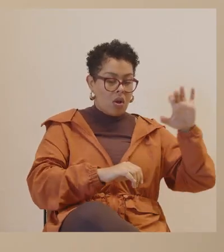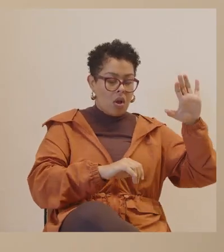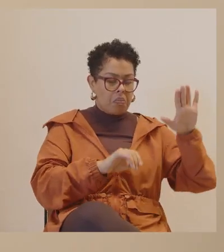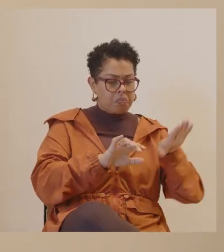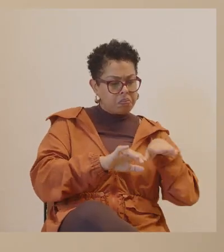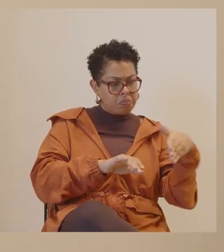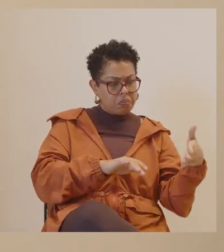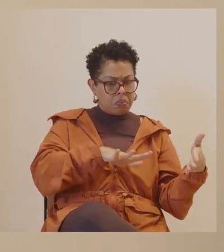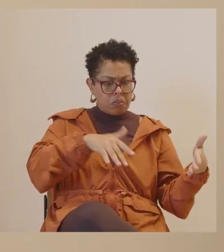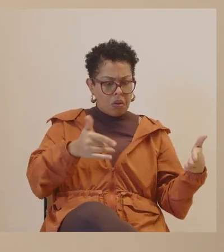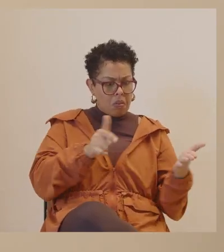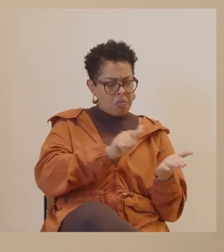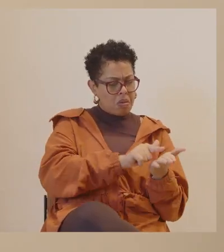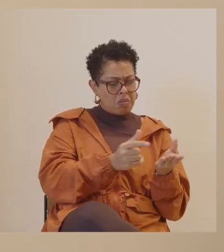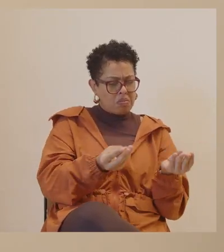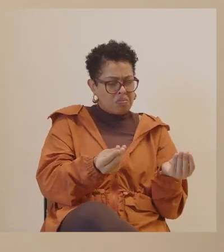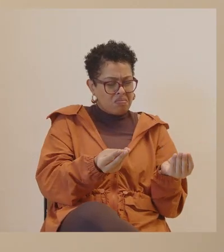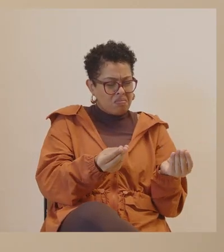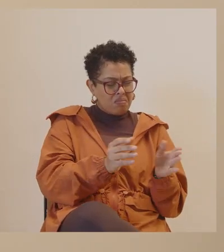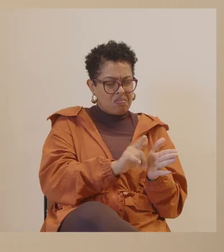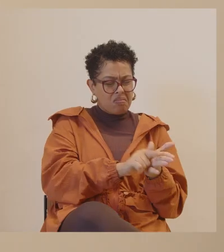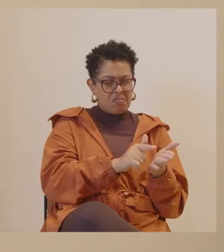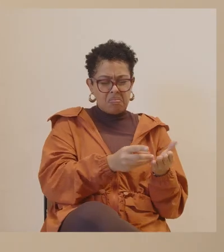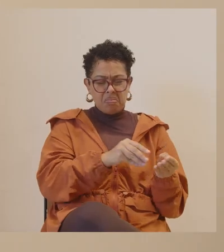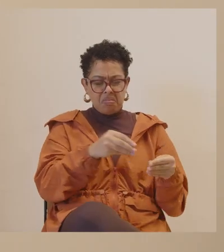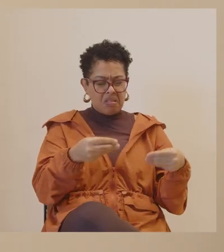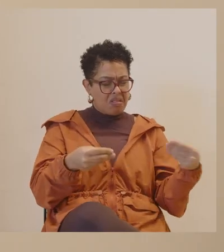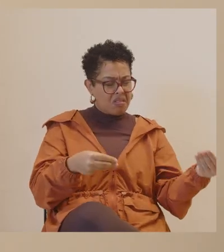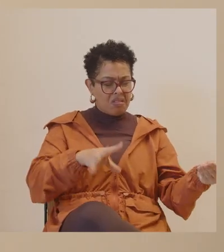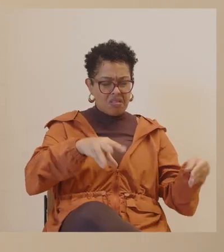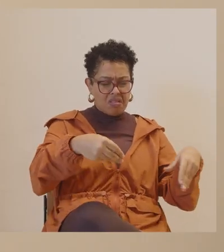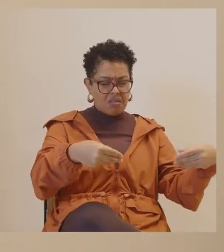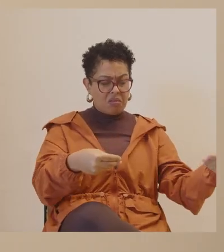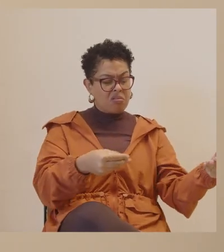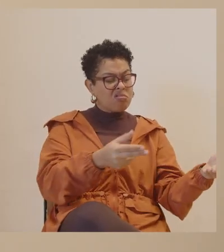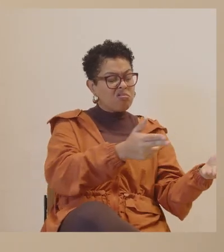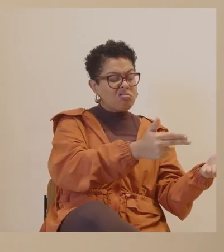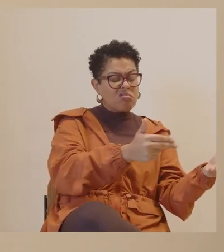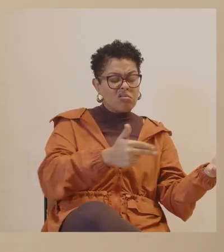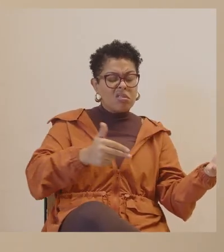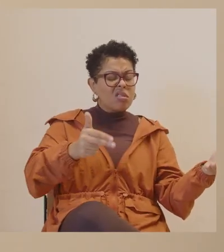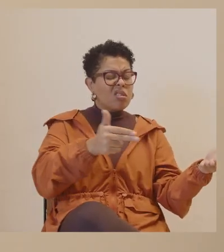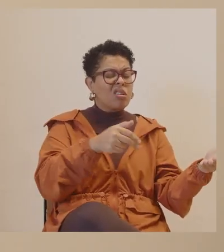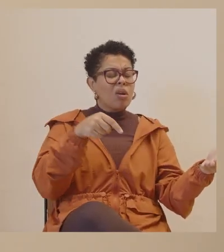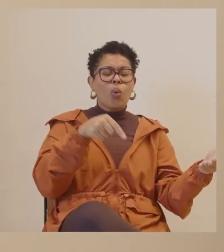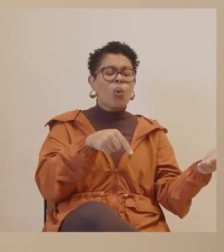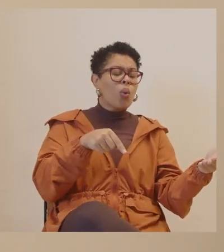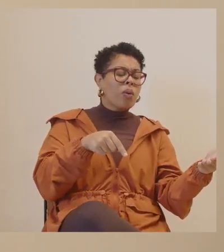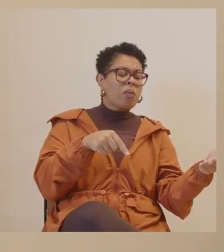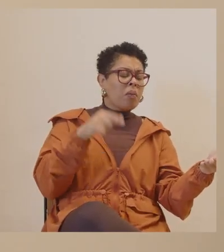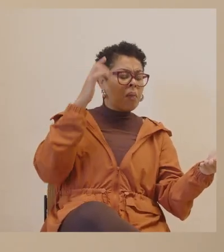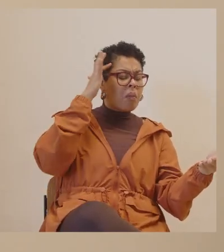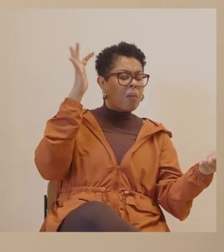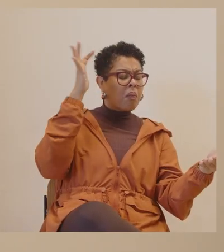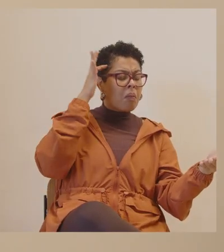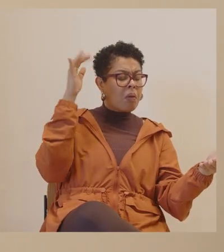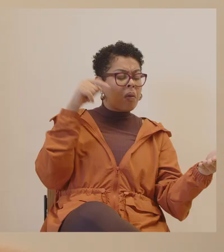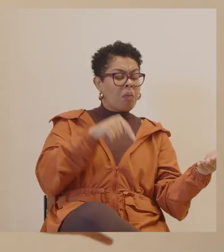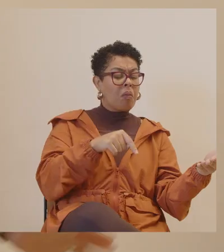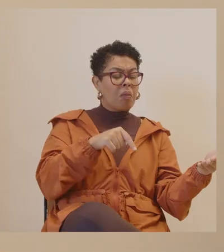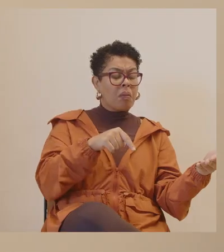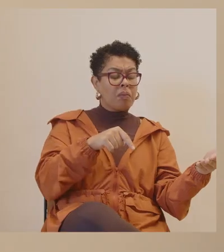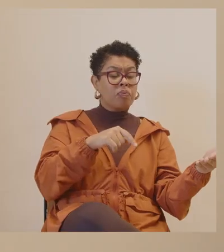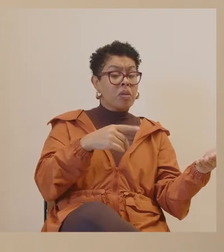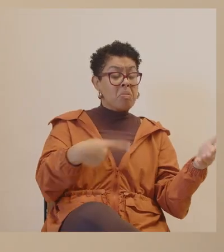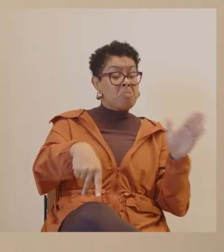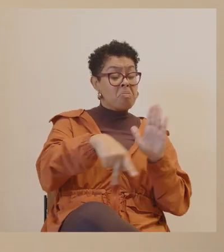muito primitivizante em relação a essas imagens que eles viam, né, e imaginavam isso como a grande